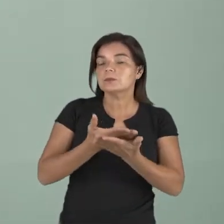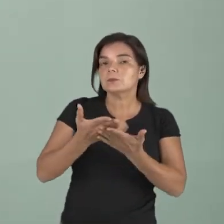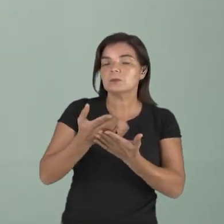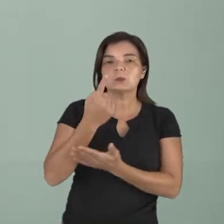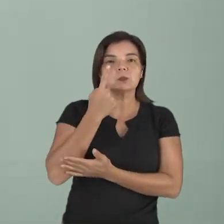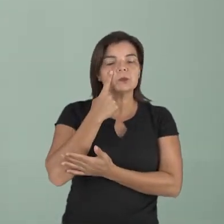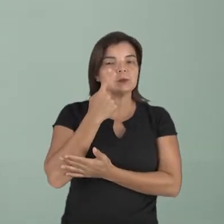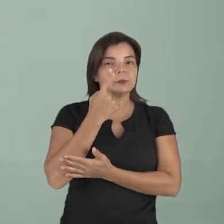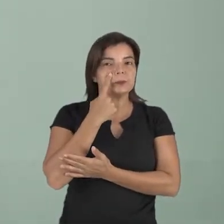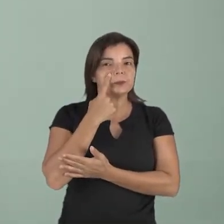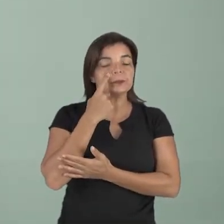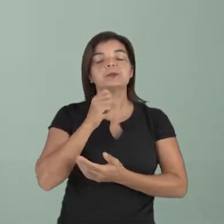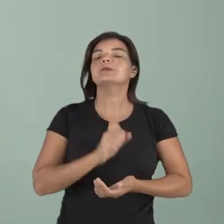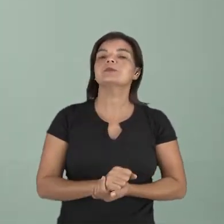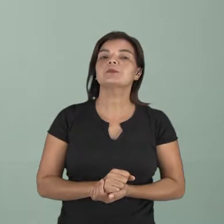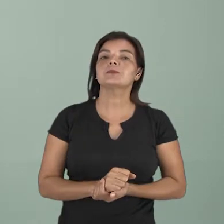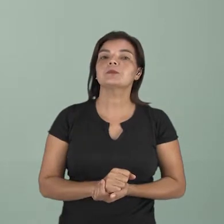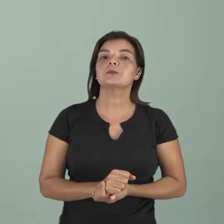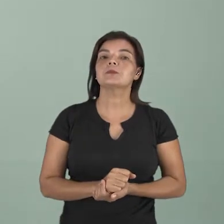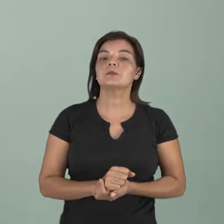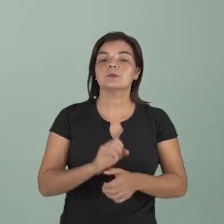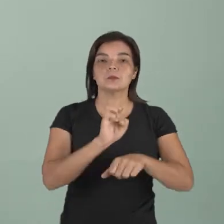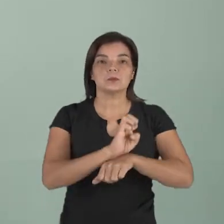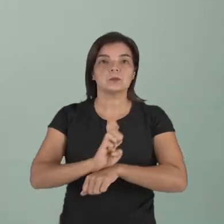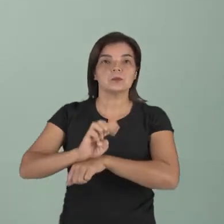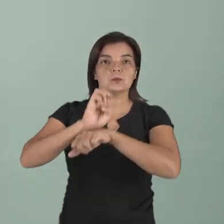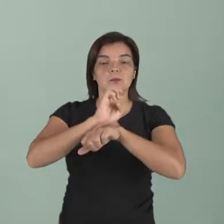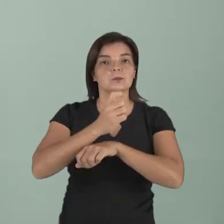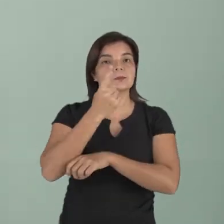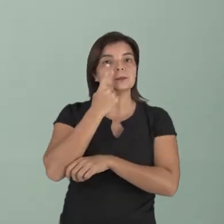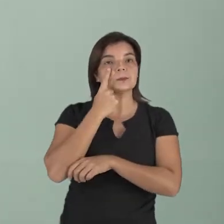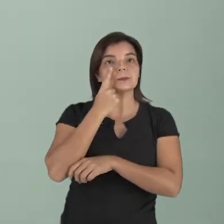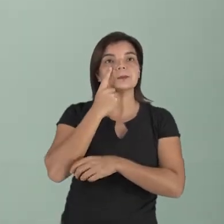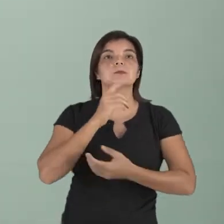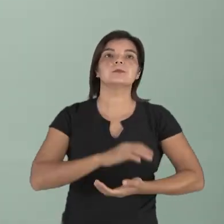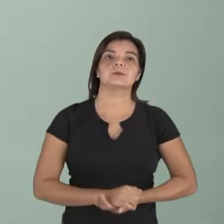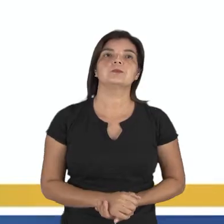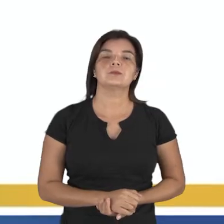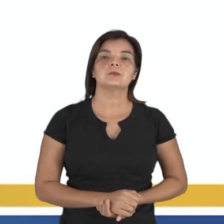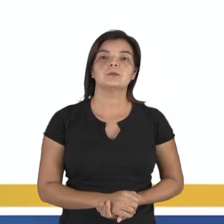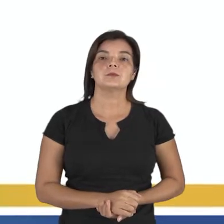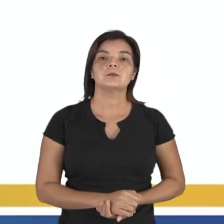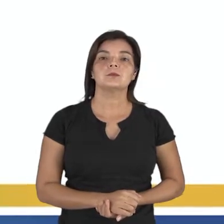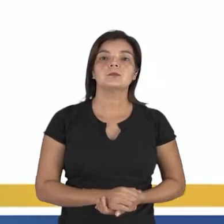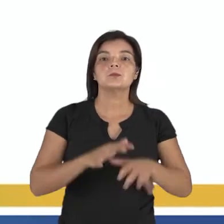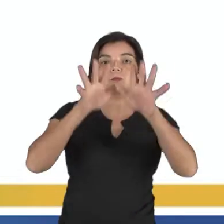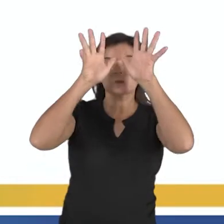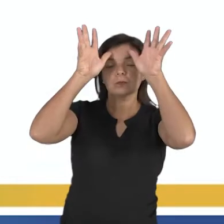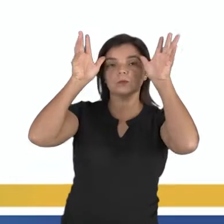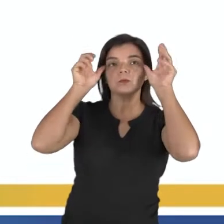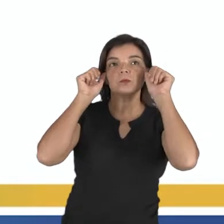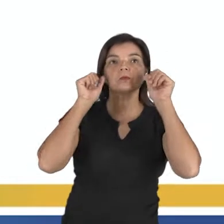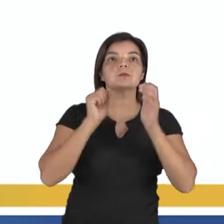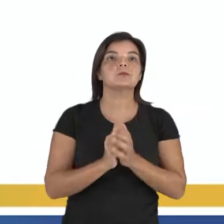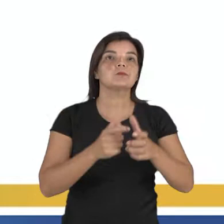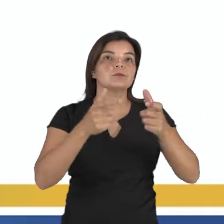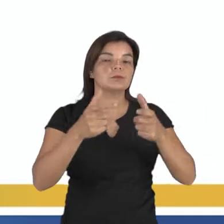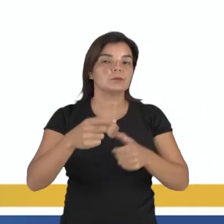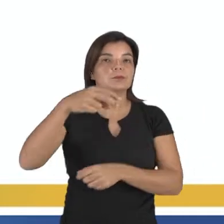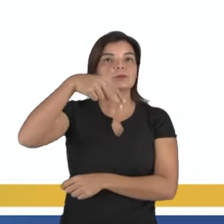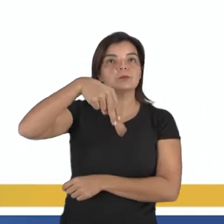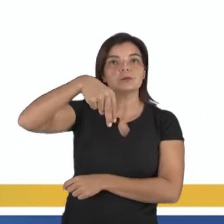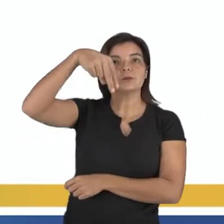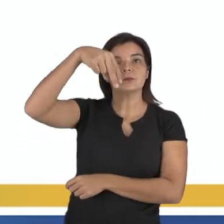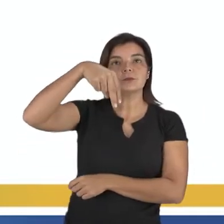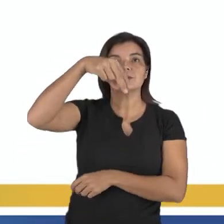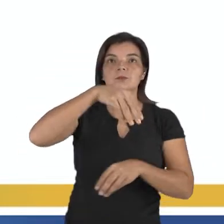começar observando um pouquinho sobre o nosso estado. Observem aí, o nosso estado do Acre. Localizado na